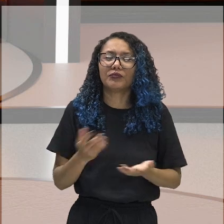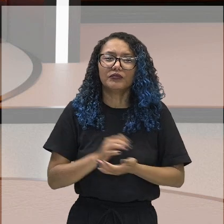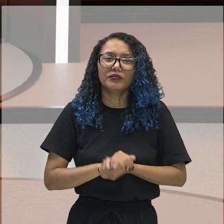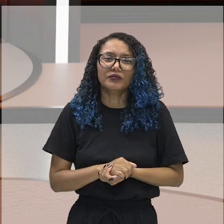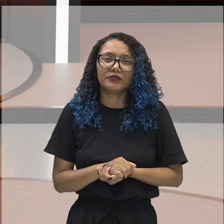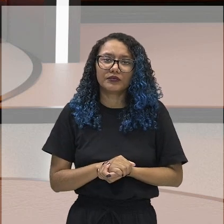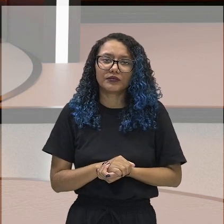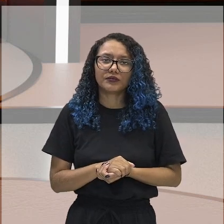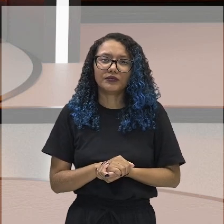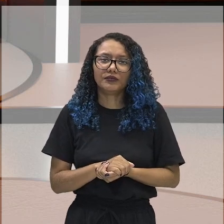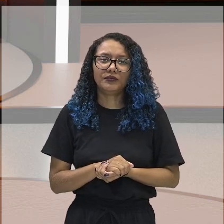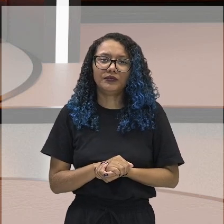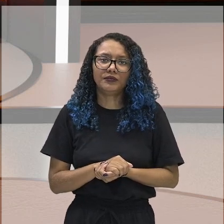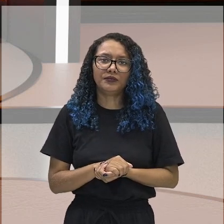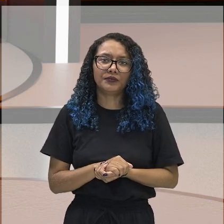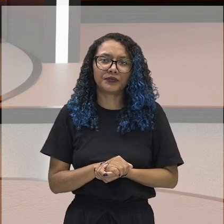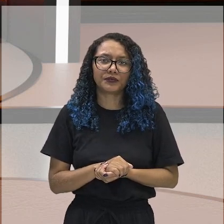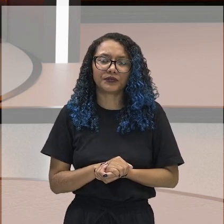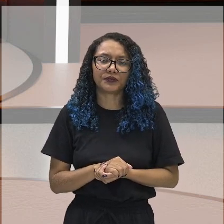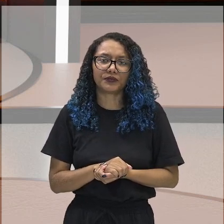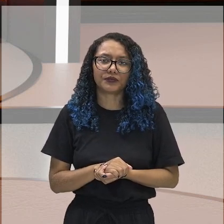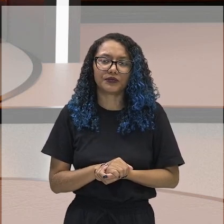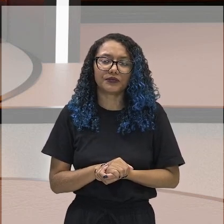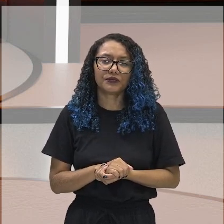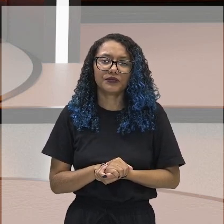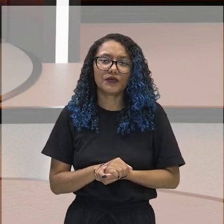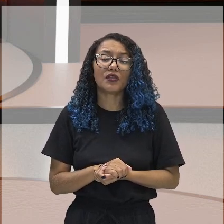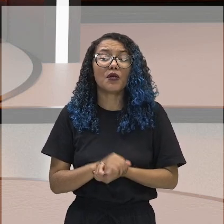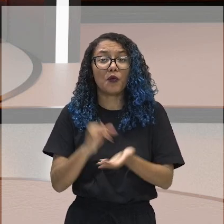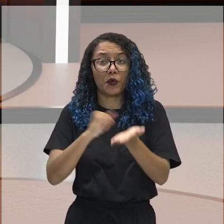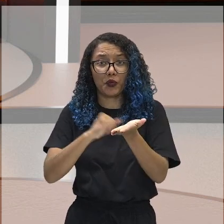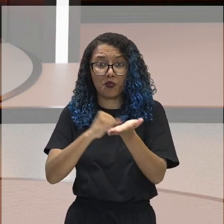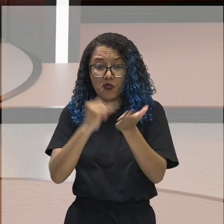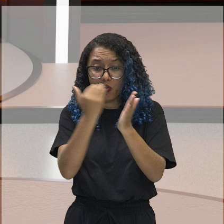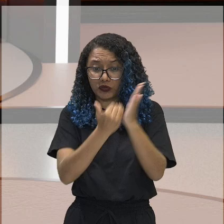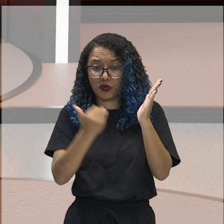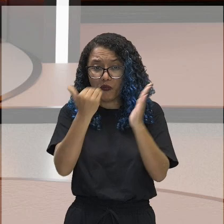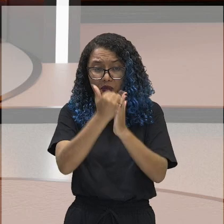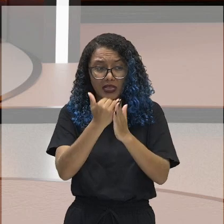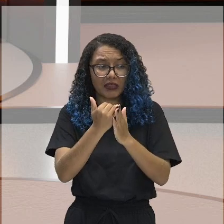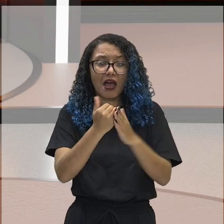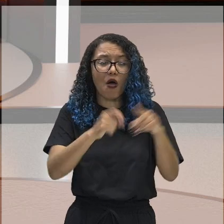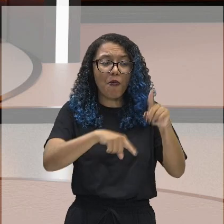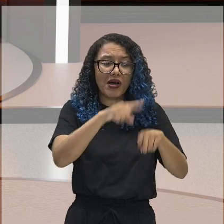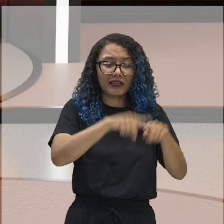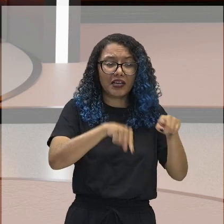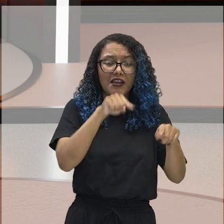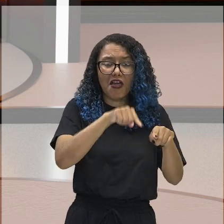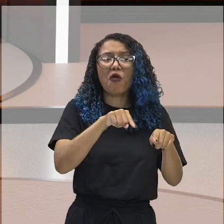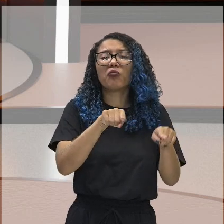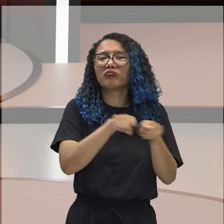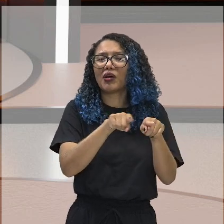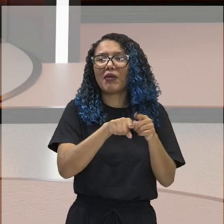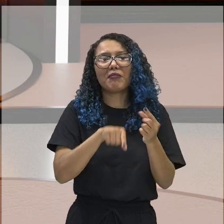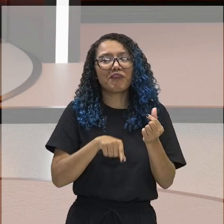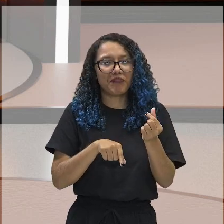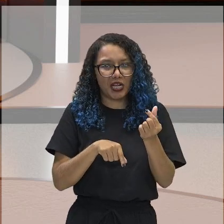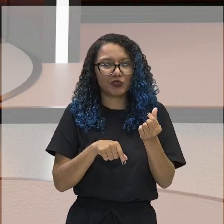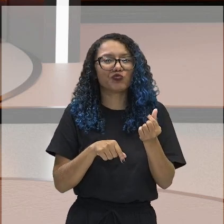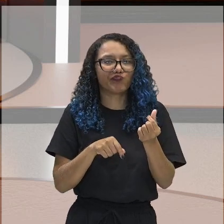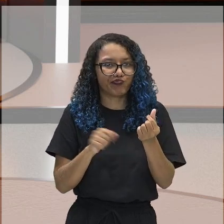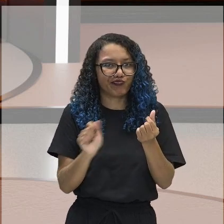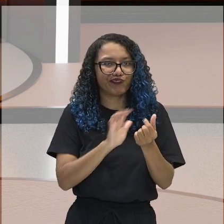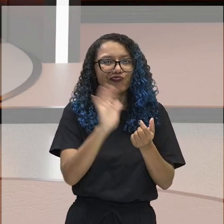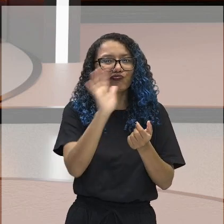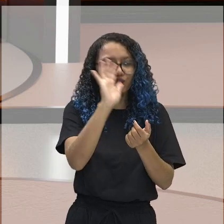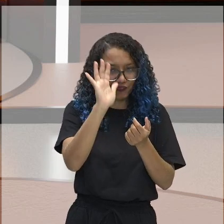o aumento, então, dessa arrecadação de impostos e, ao mesmo tempo, os produtos, eles começam a aumentar, porque